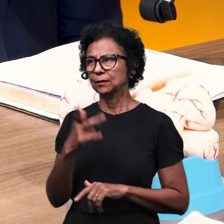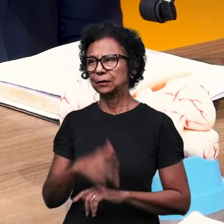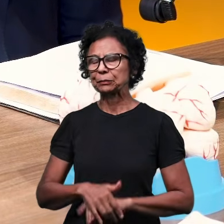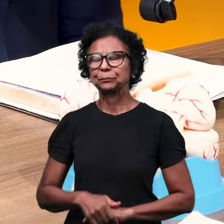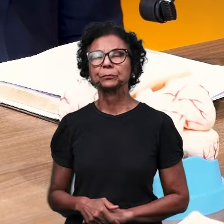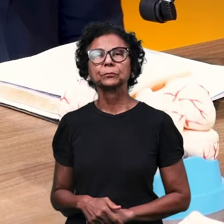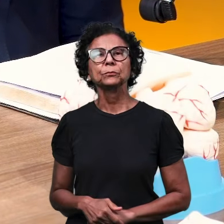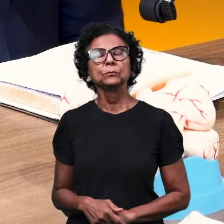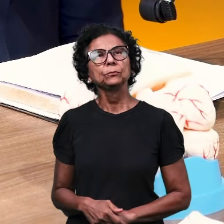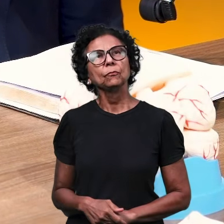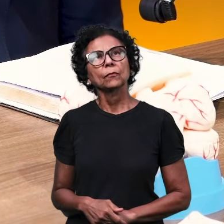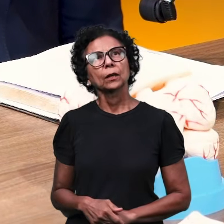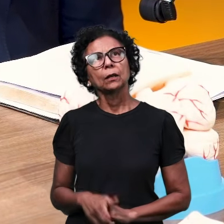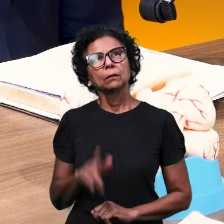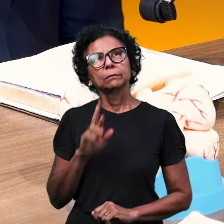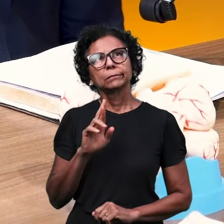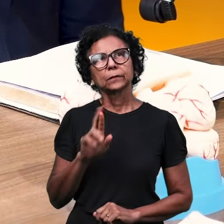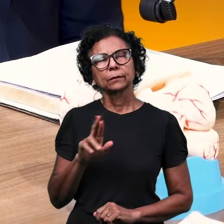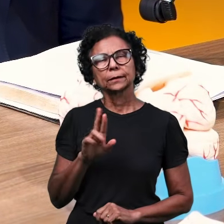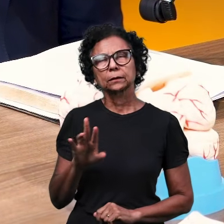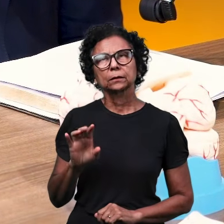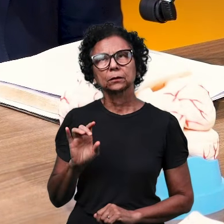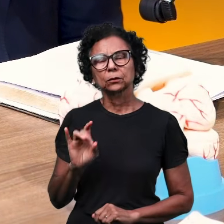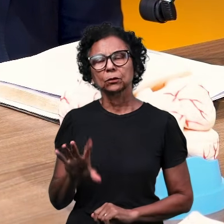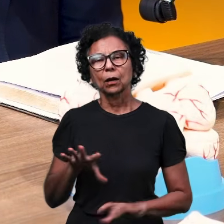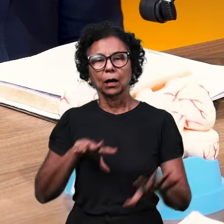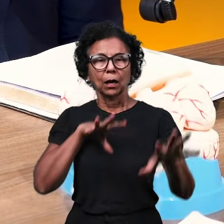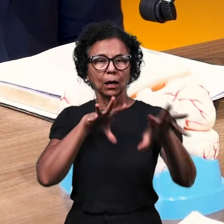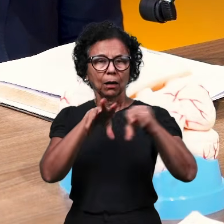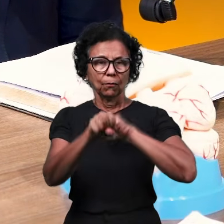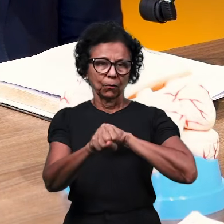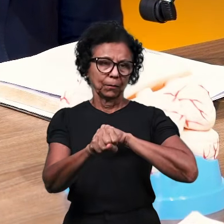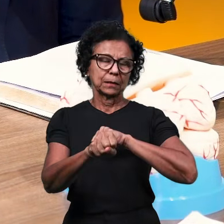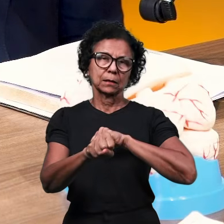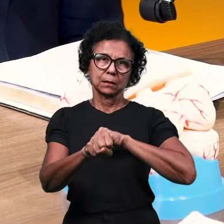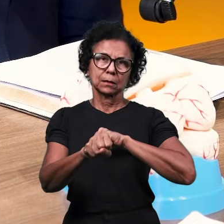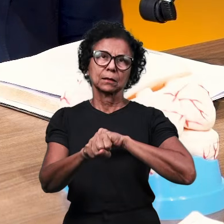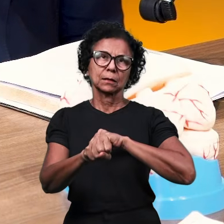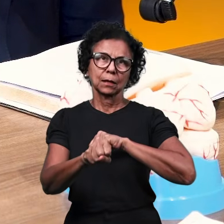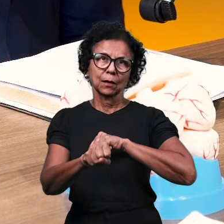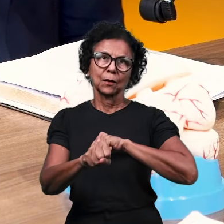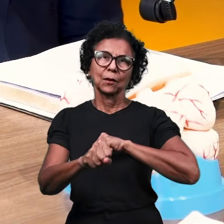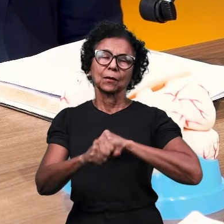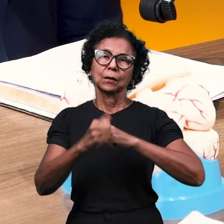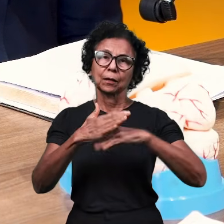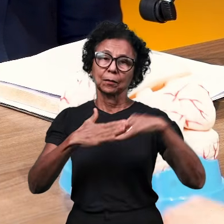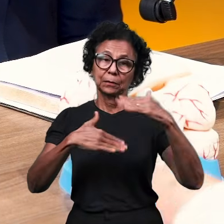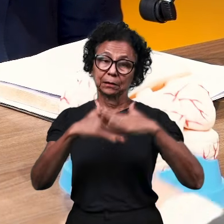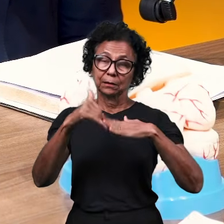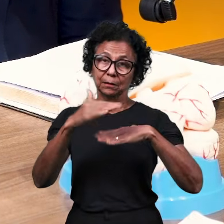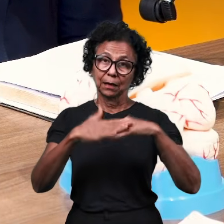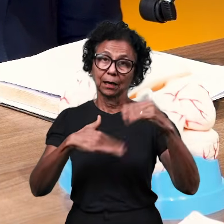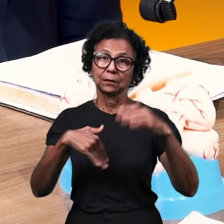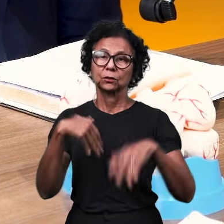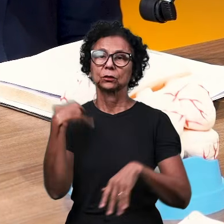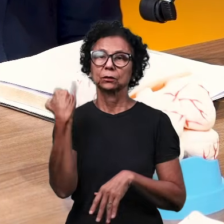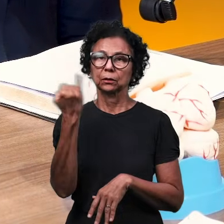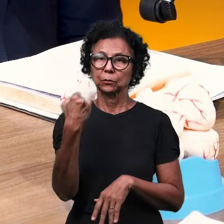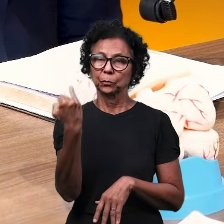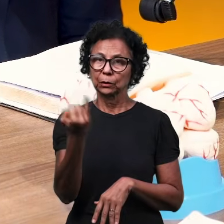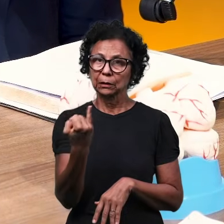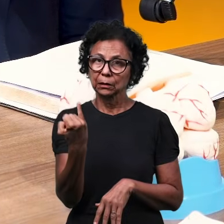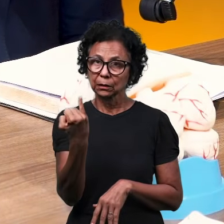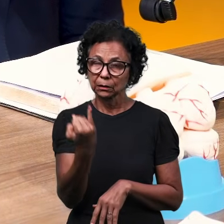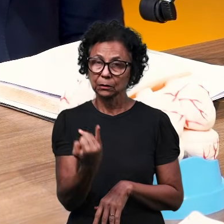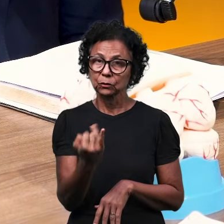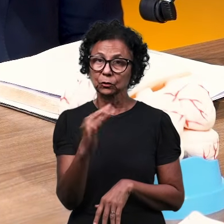disso, não é só a questão da formação. A habilidade é importante, mas